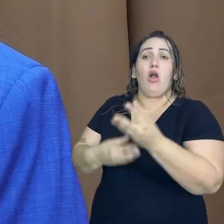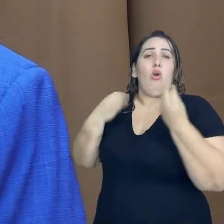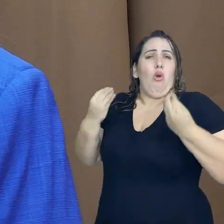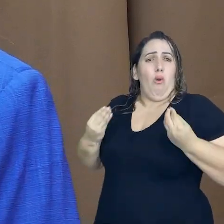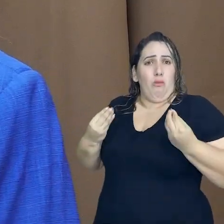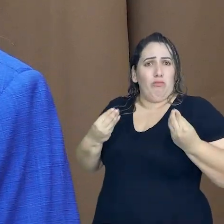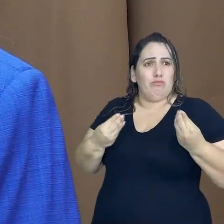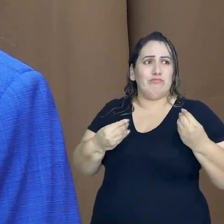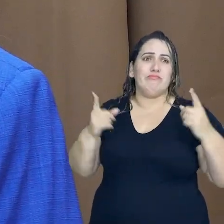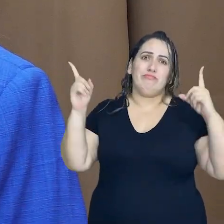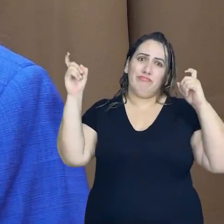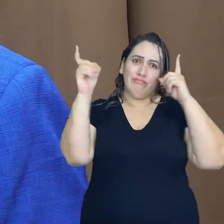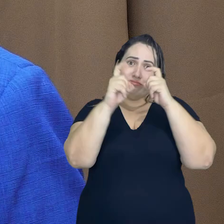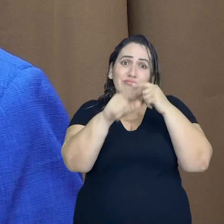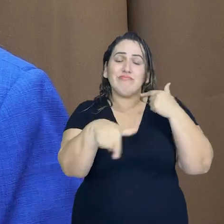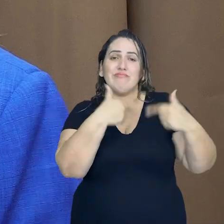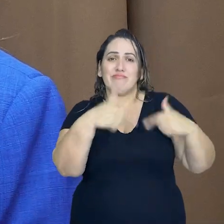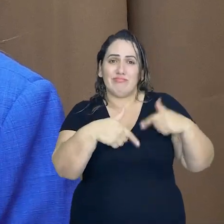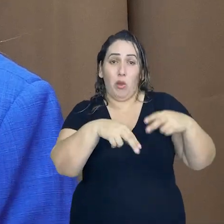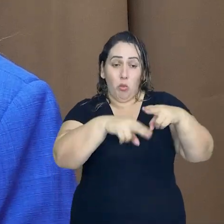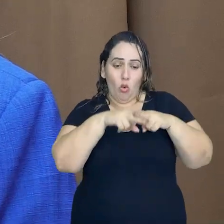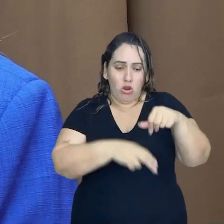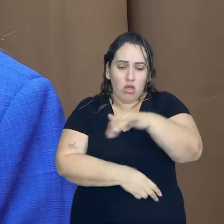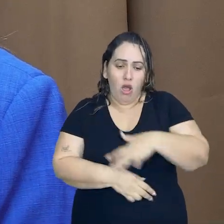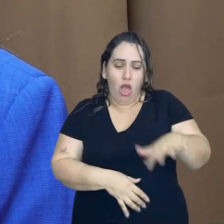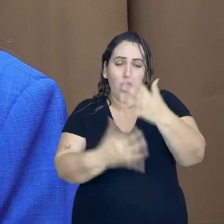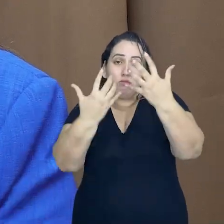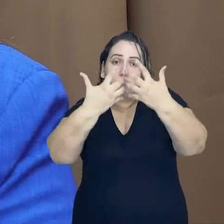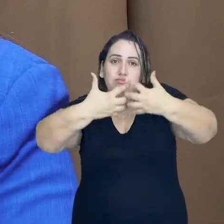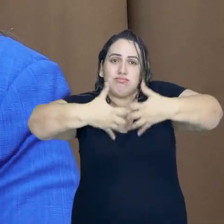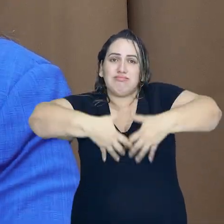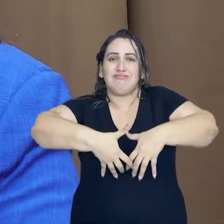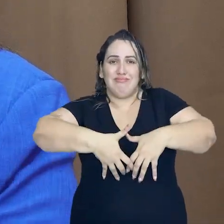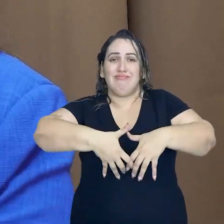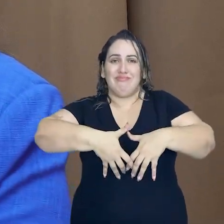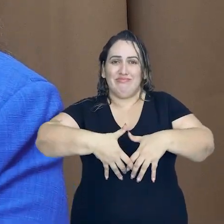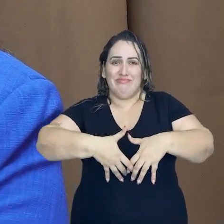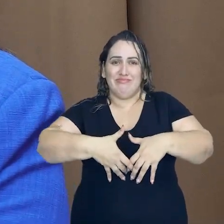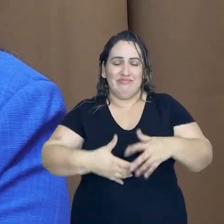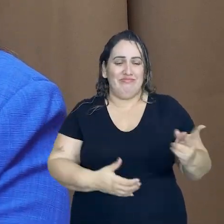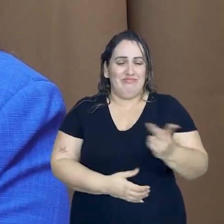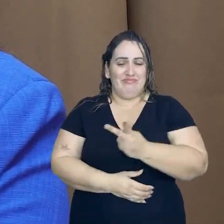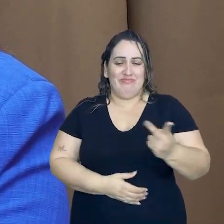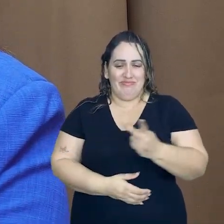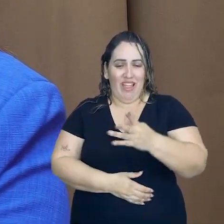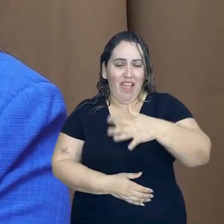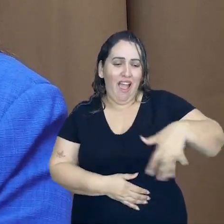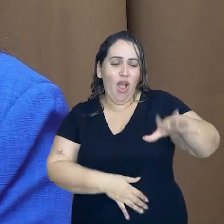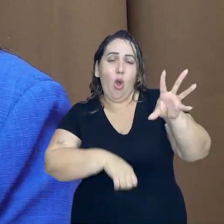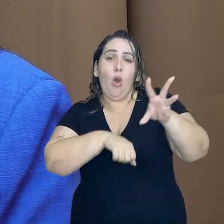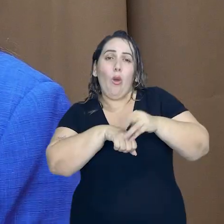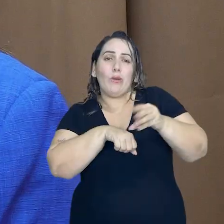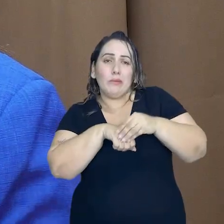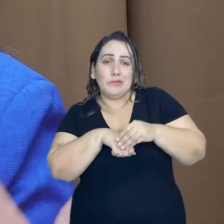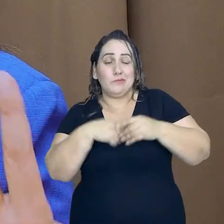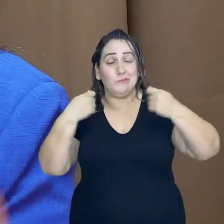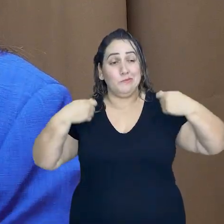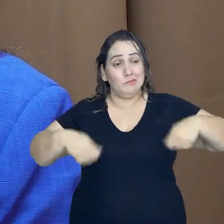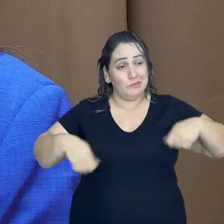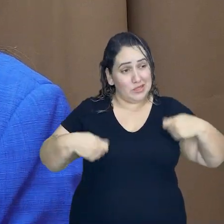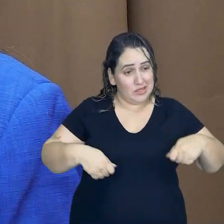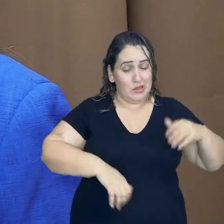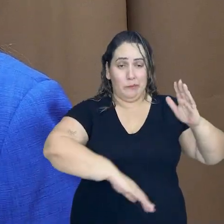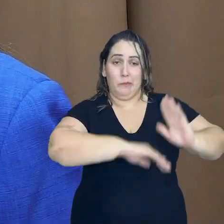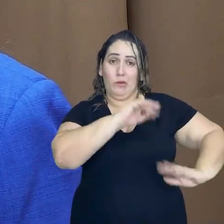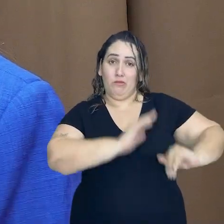deixar a desejar. Então, é realmente uma área que condensa essas duas áreas de conhecimento e precisa realmente